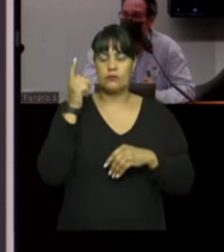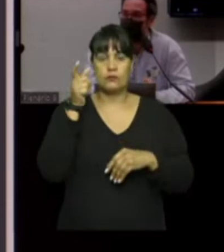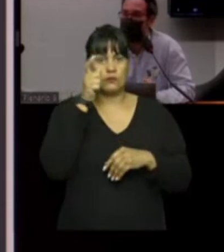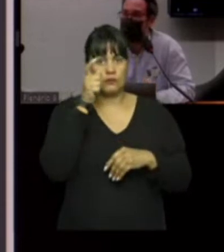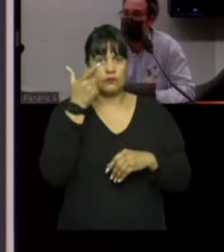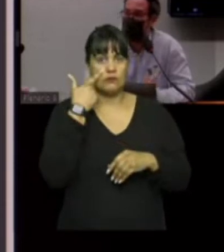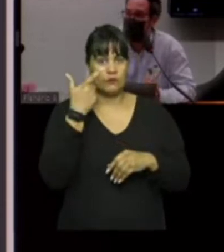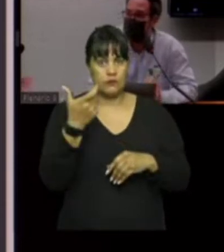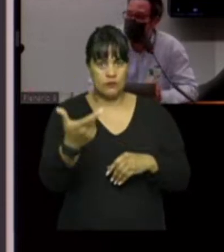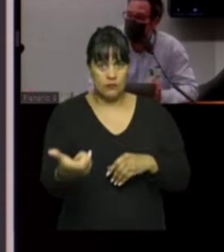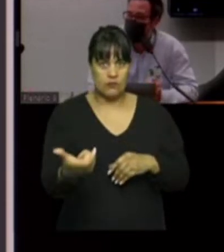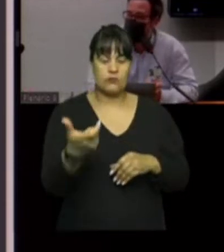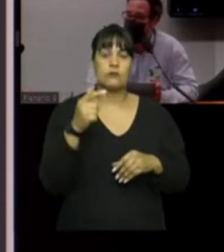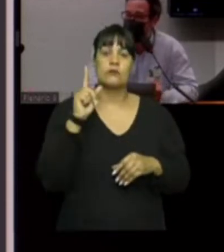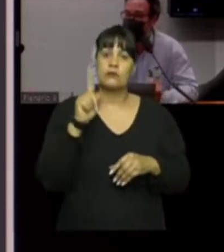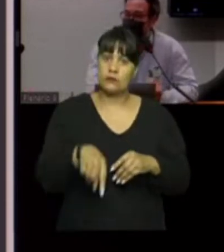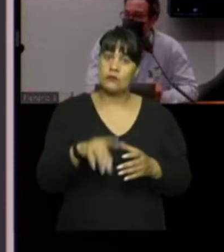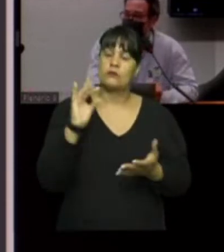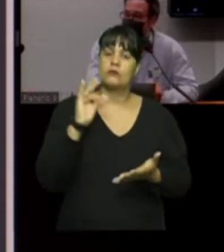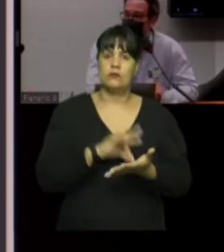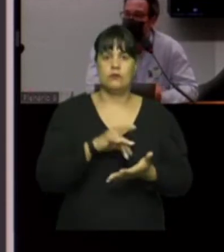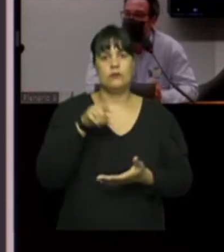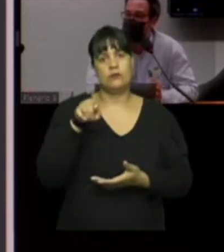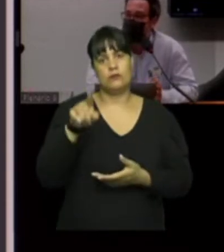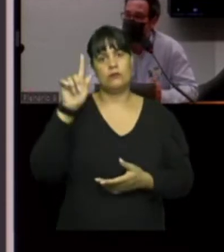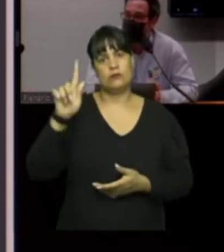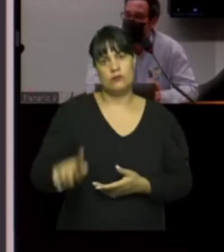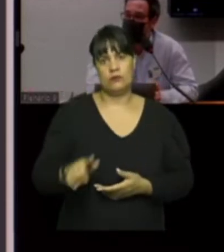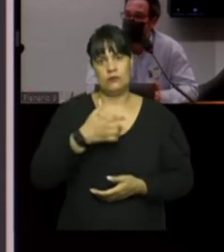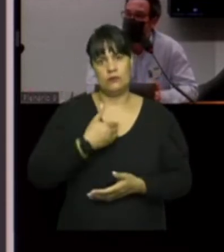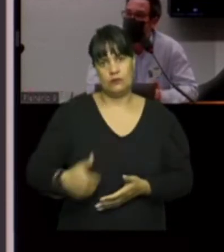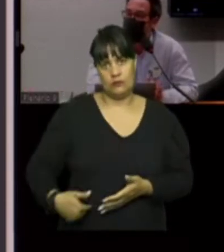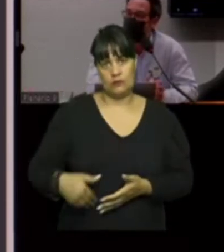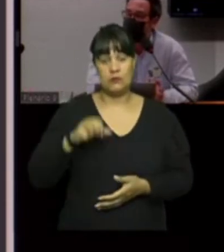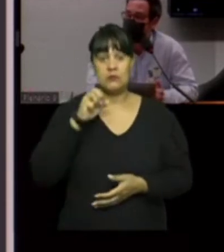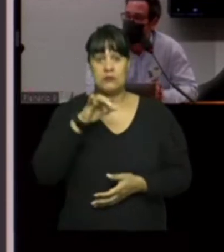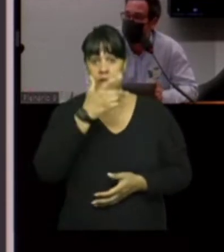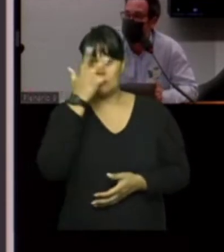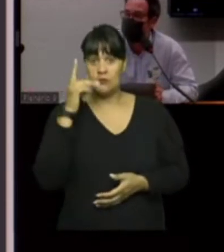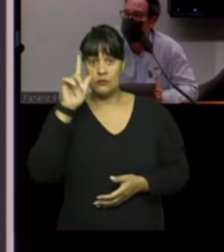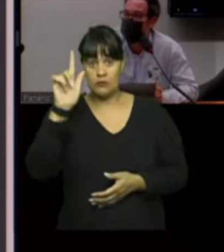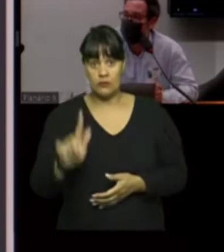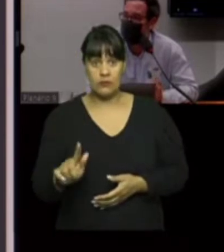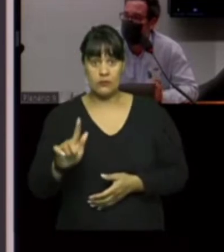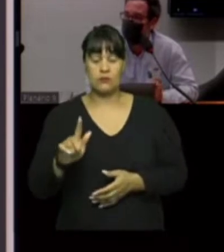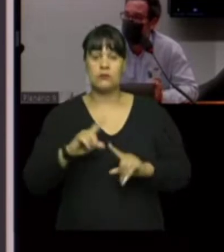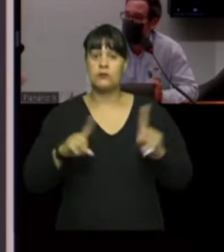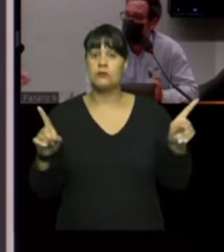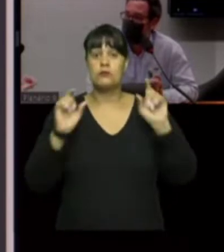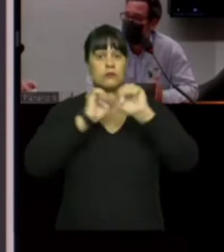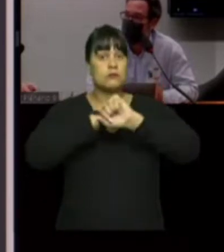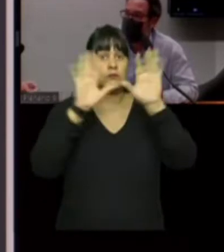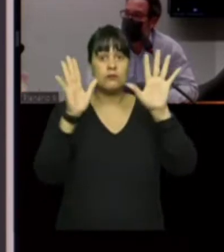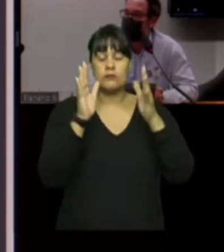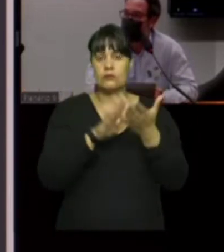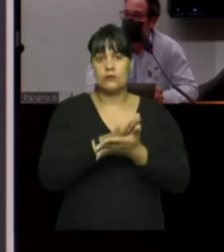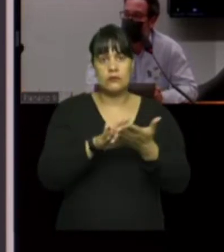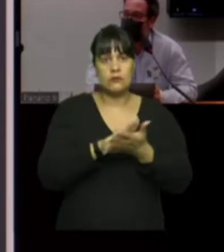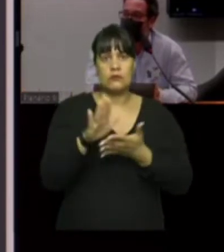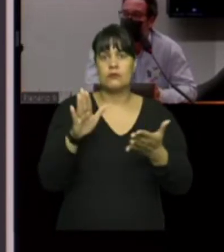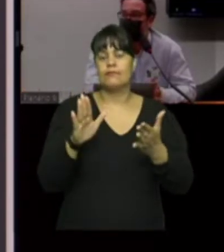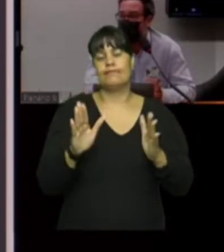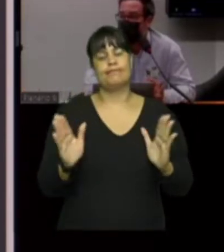interessadas. Quer dizer, essa é a função da gestão pública. Um gestor público que não dá transparência à política que ele